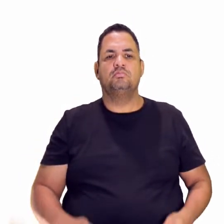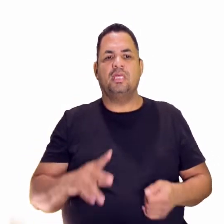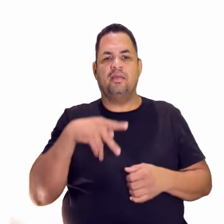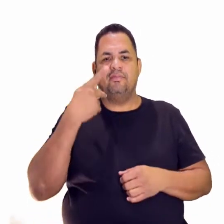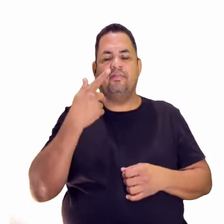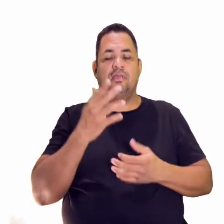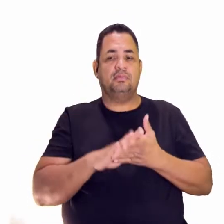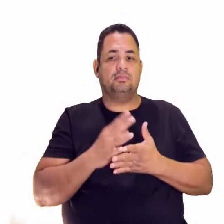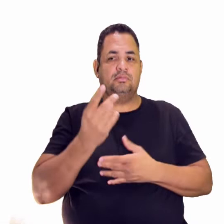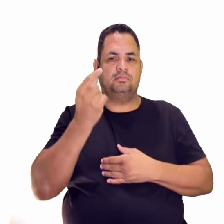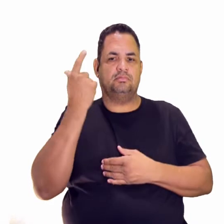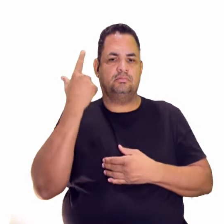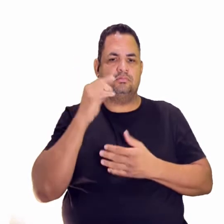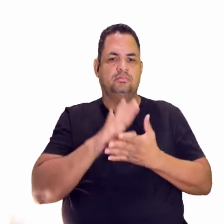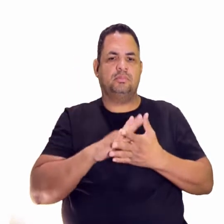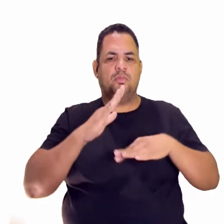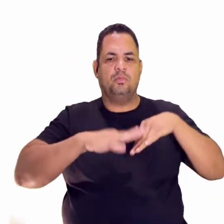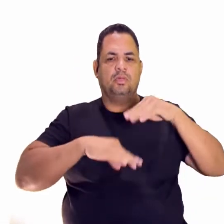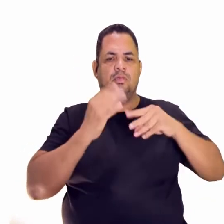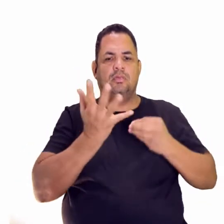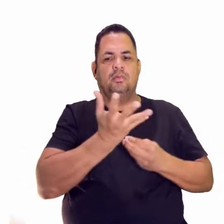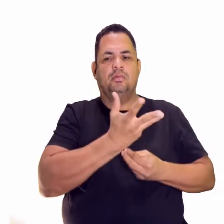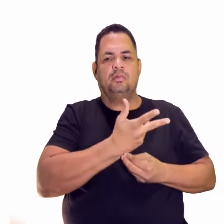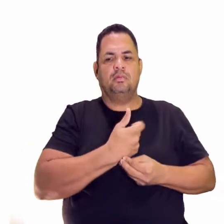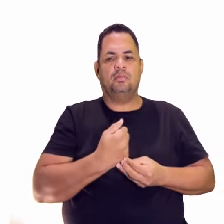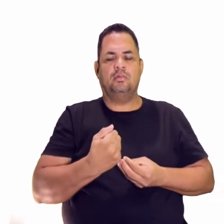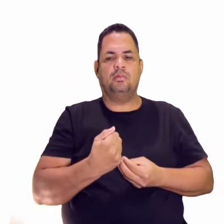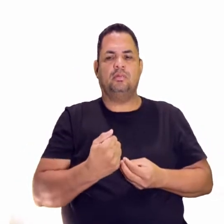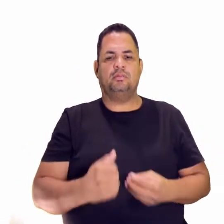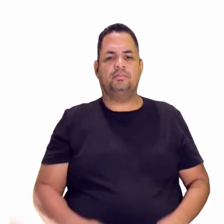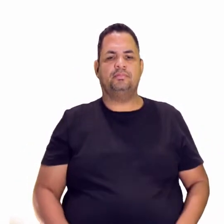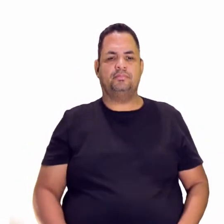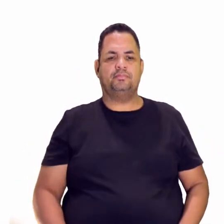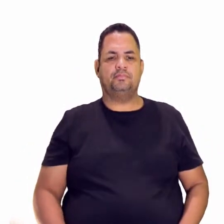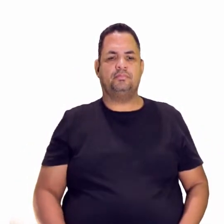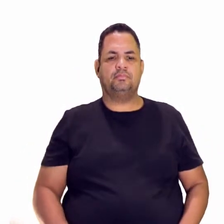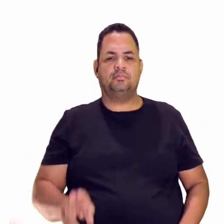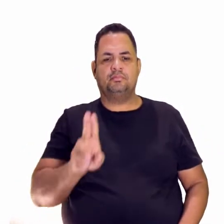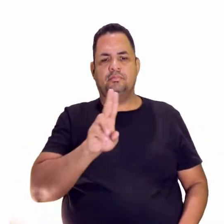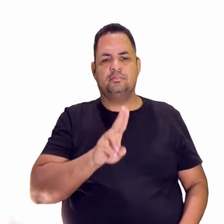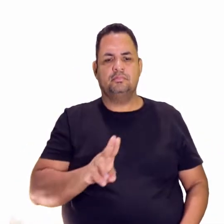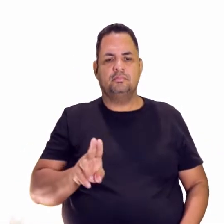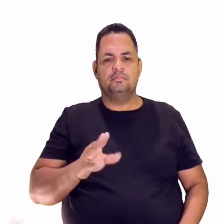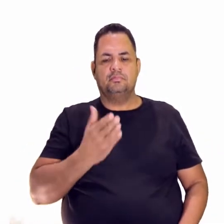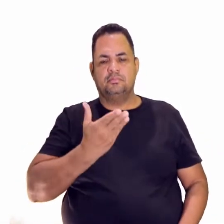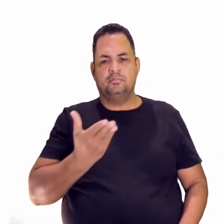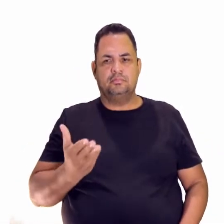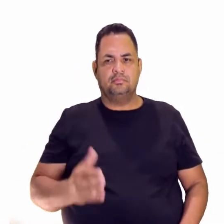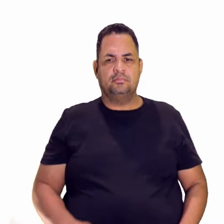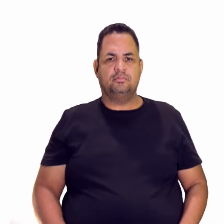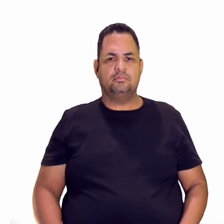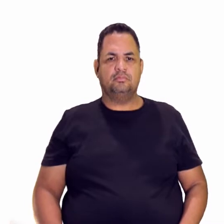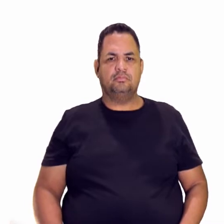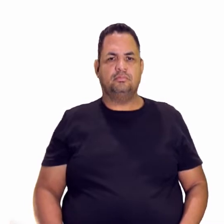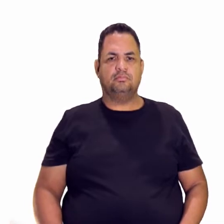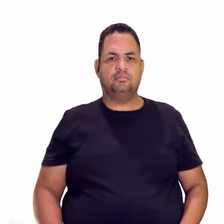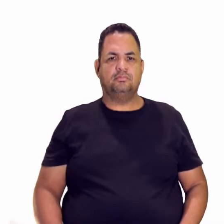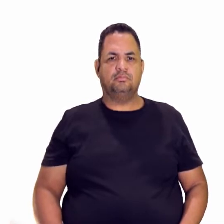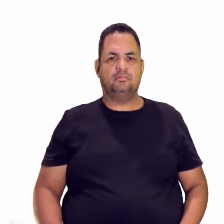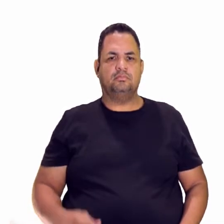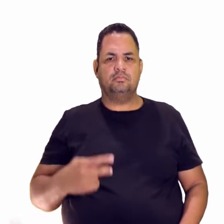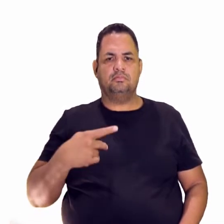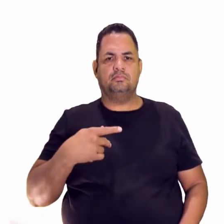anteriormente. O artista, ele se utilizou desse meio